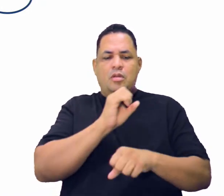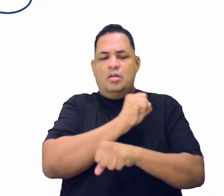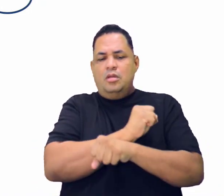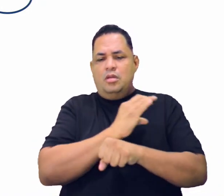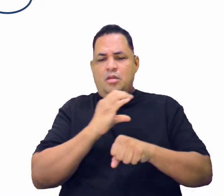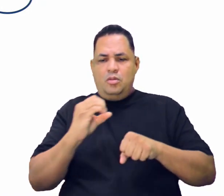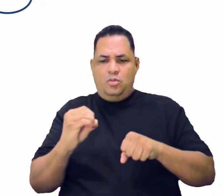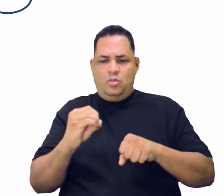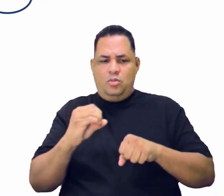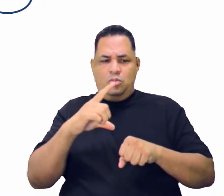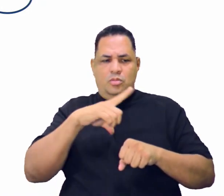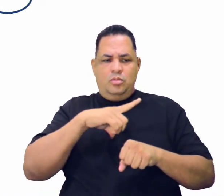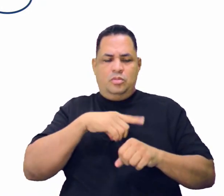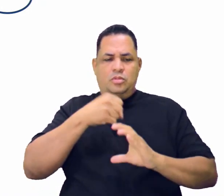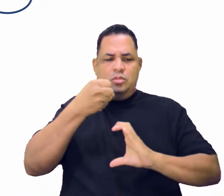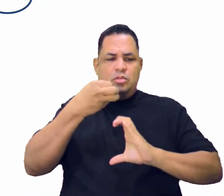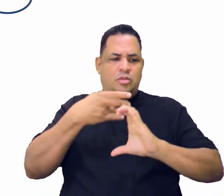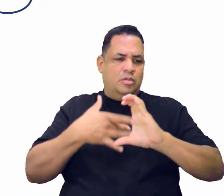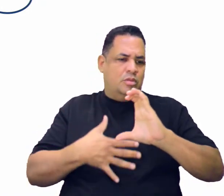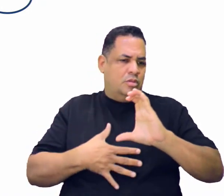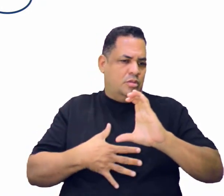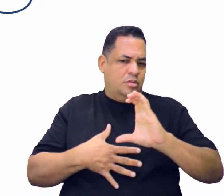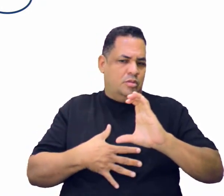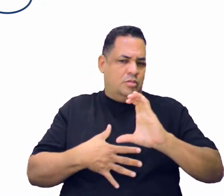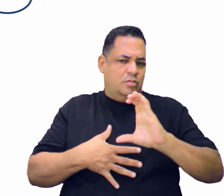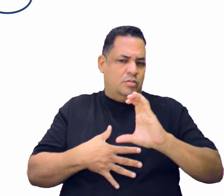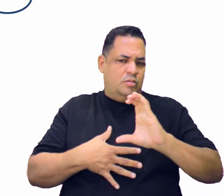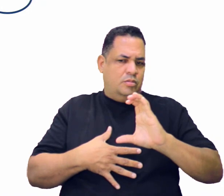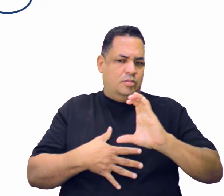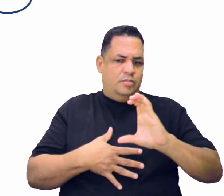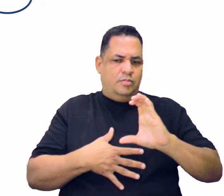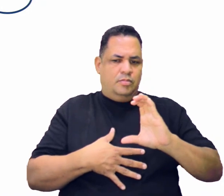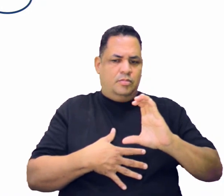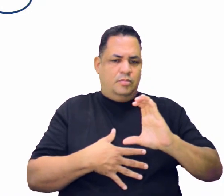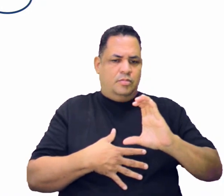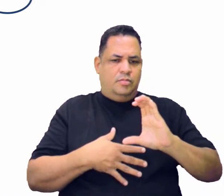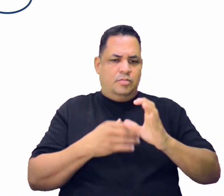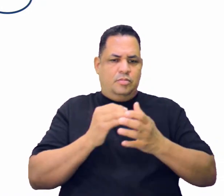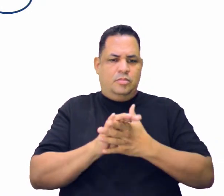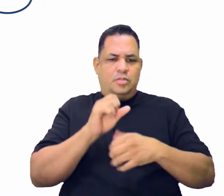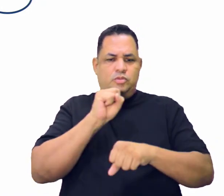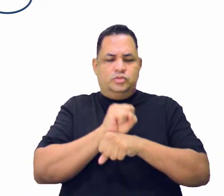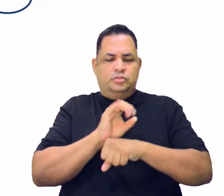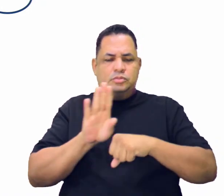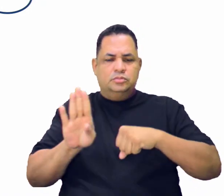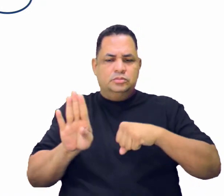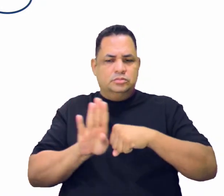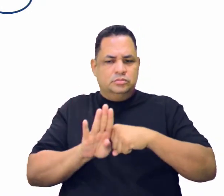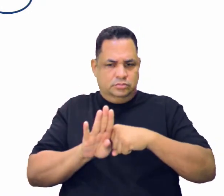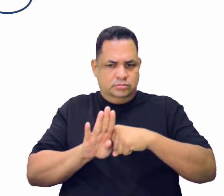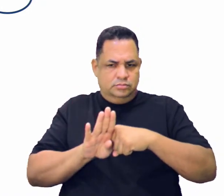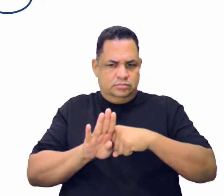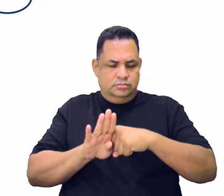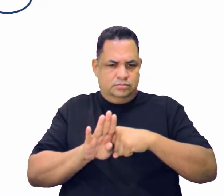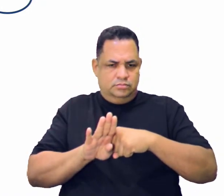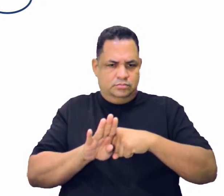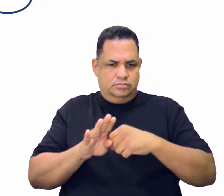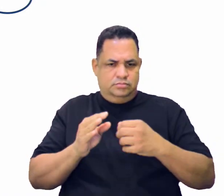artigo, ele vai ter função de quê? De substantivo, tá